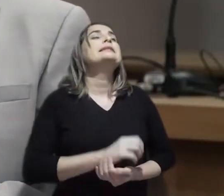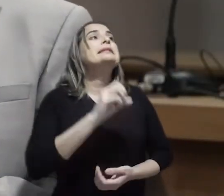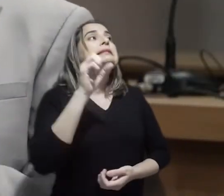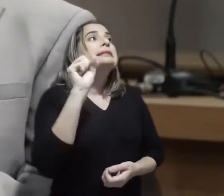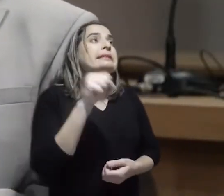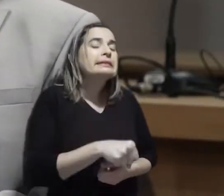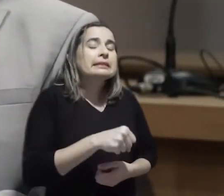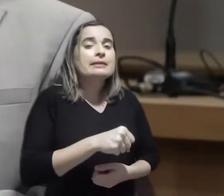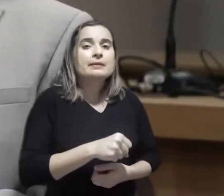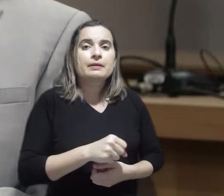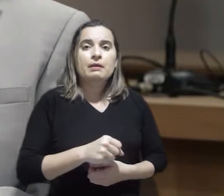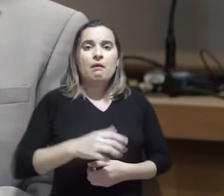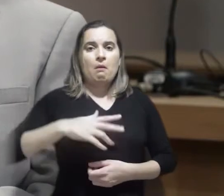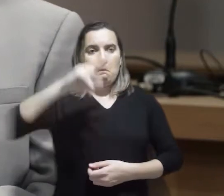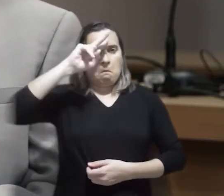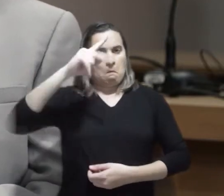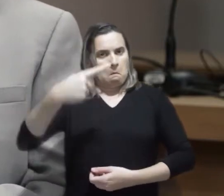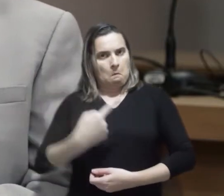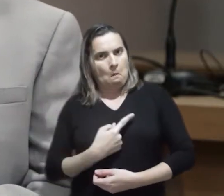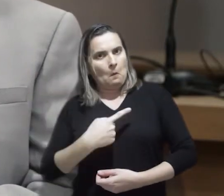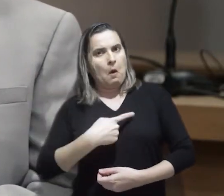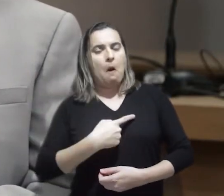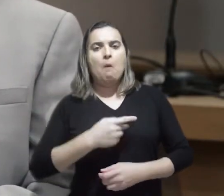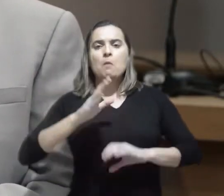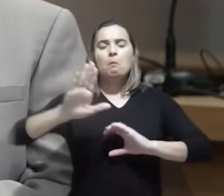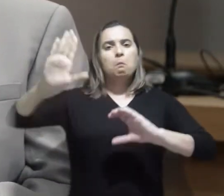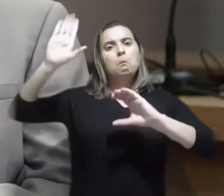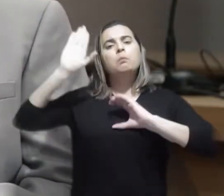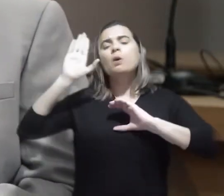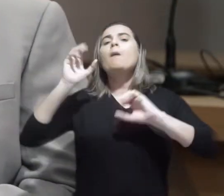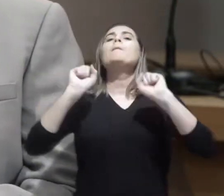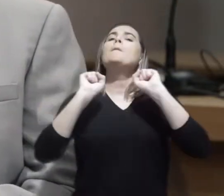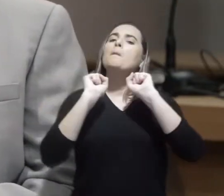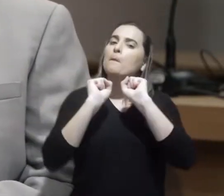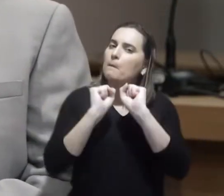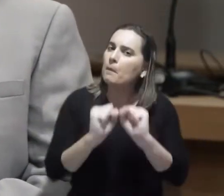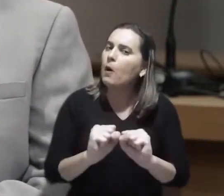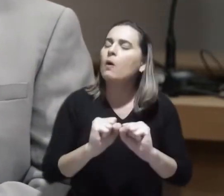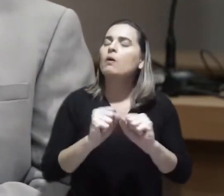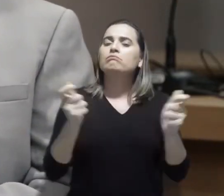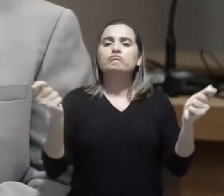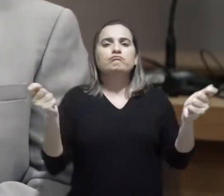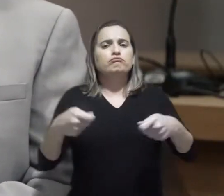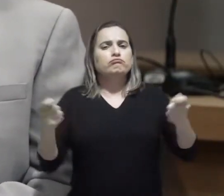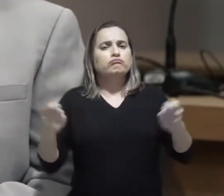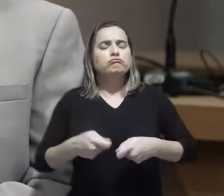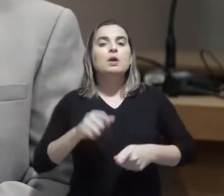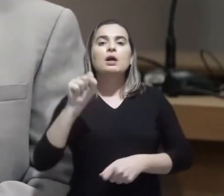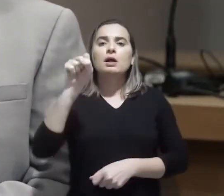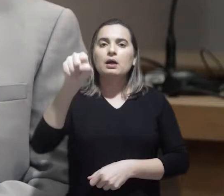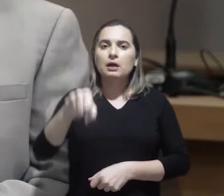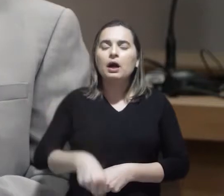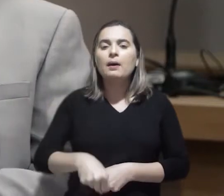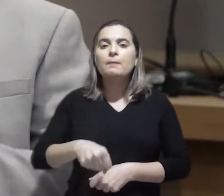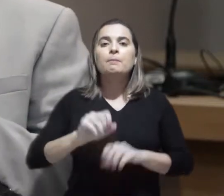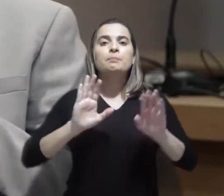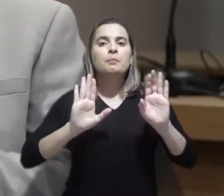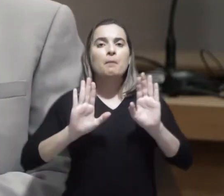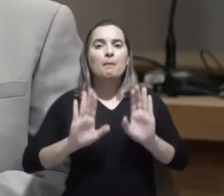Amanda, a autopromoção pessoal do pré-candidato é plenamente possível. Nós temos